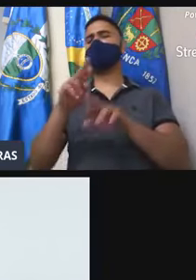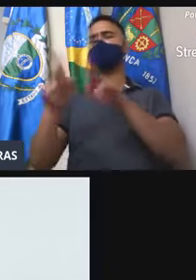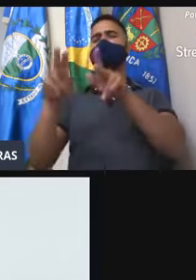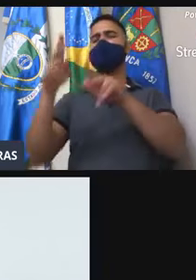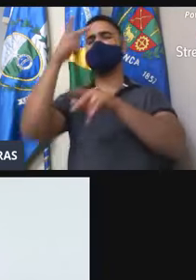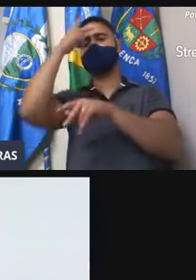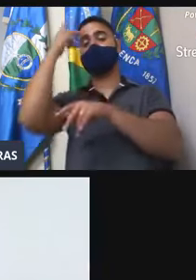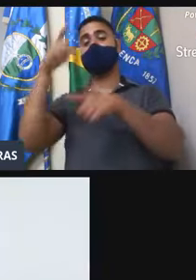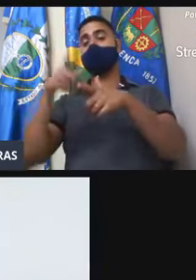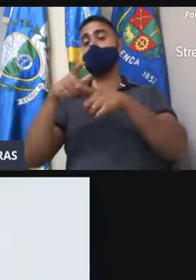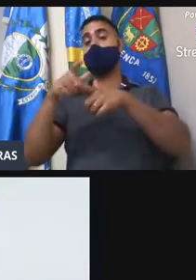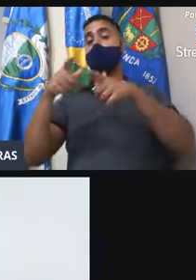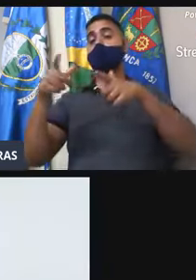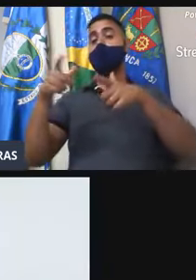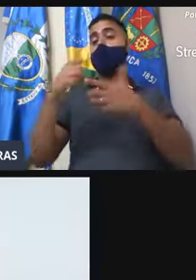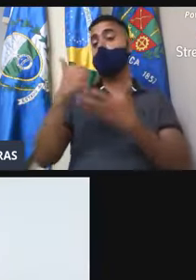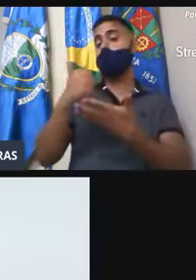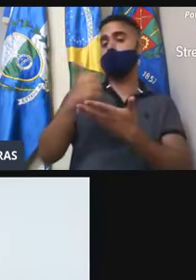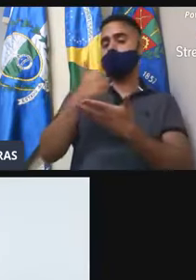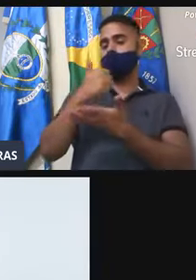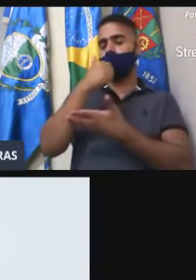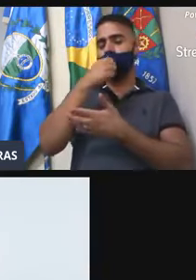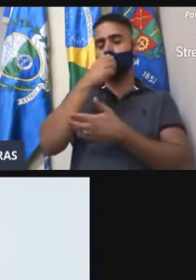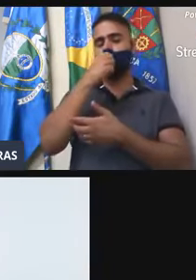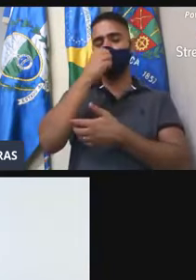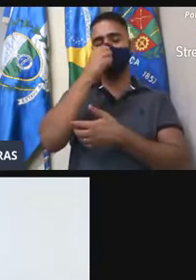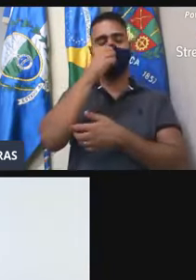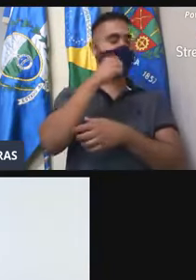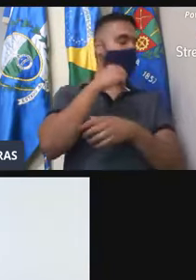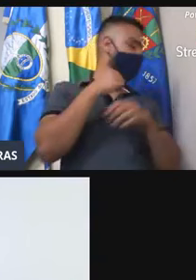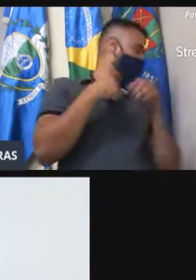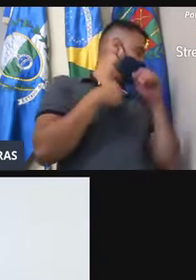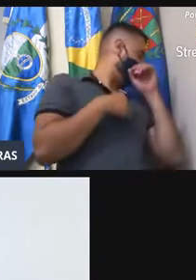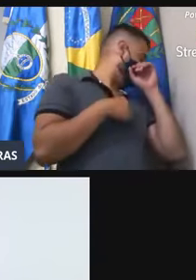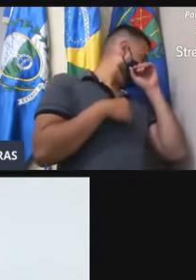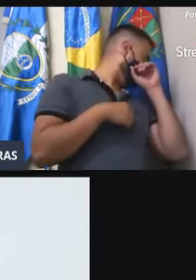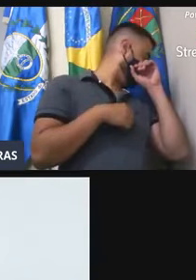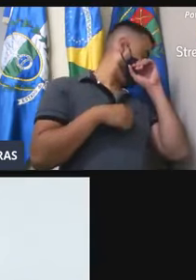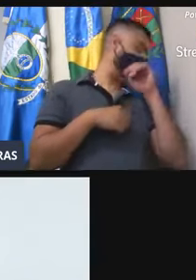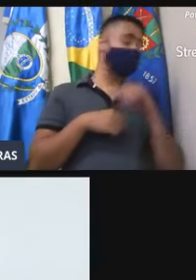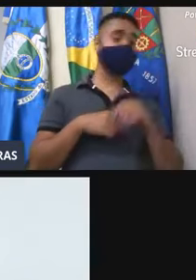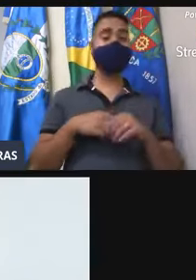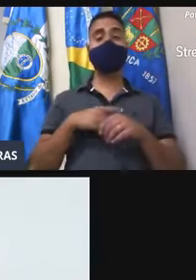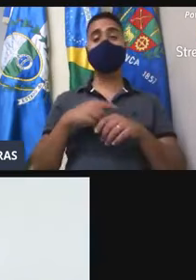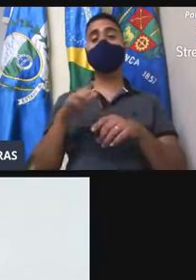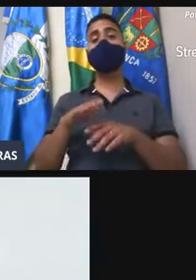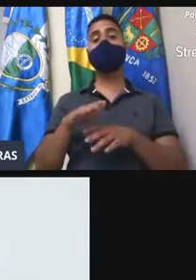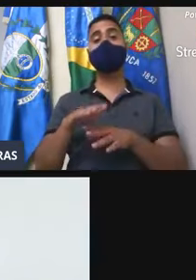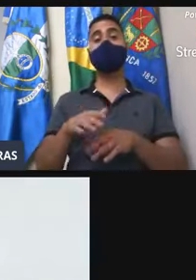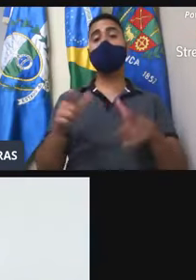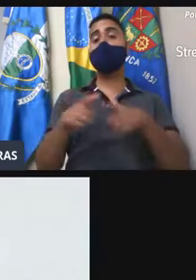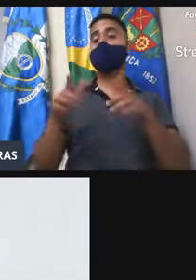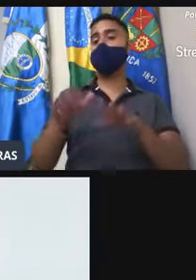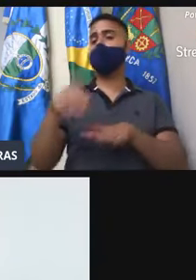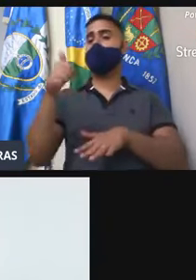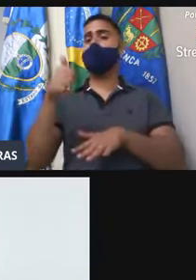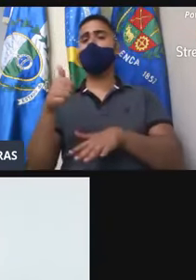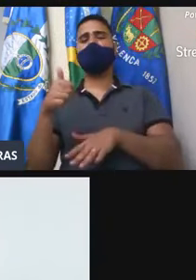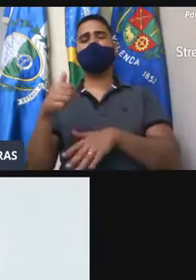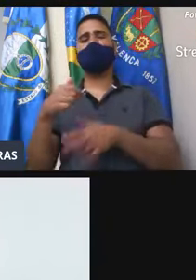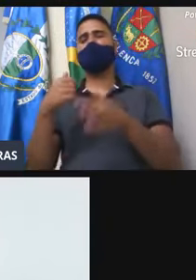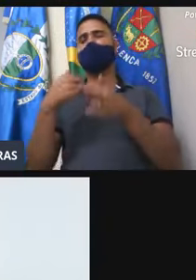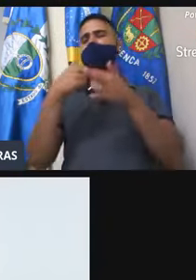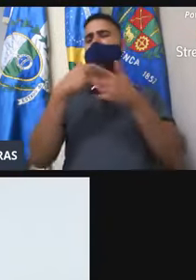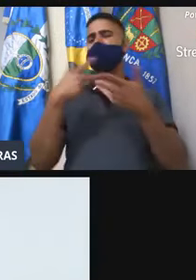de aumentarmos, né, a base de recolhimento para consolidar a arrecadação do Instituto de Previdência,